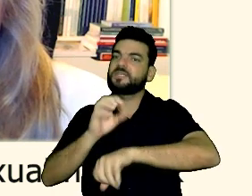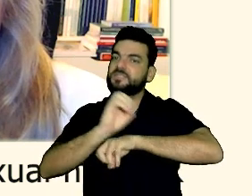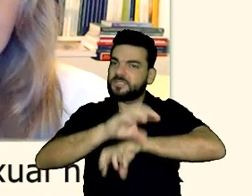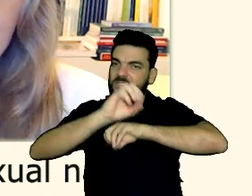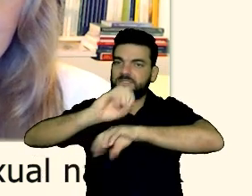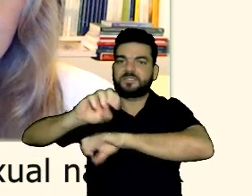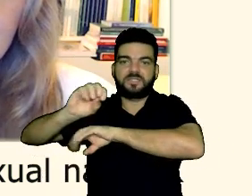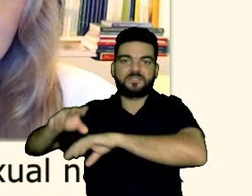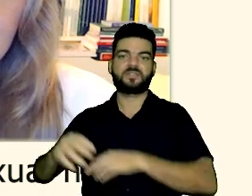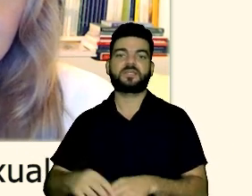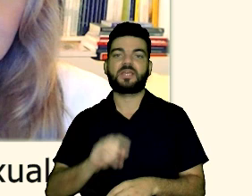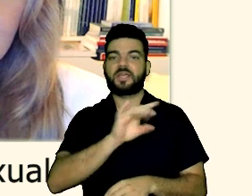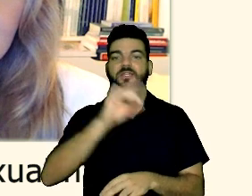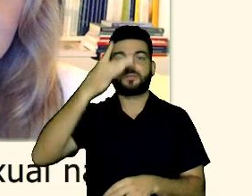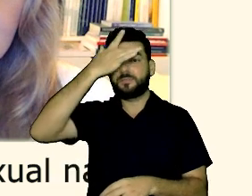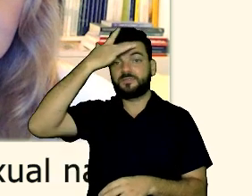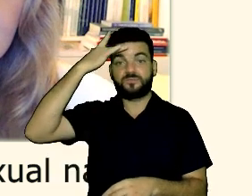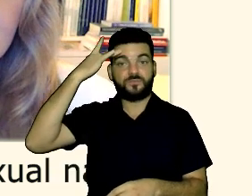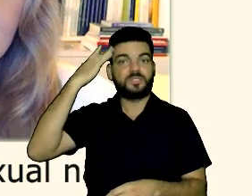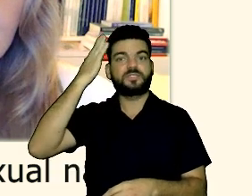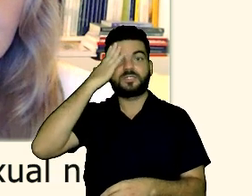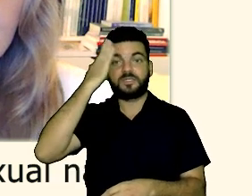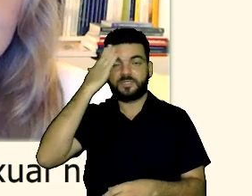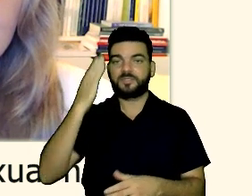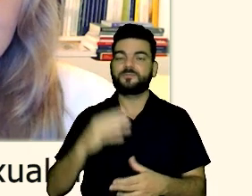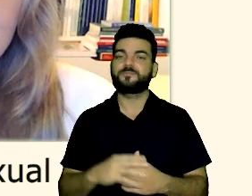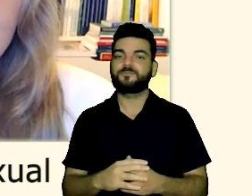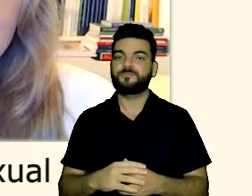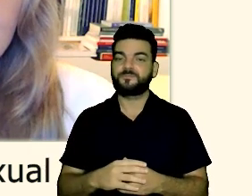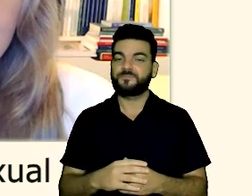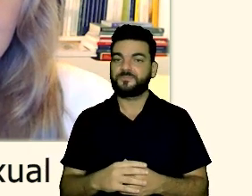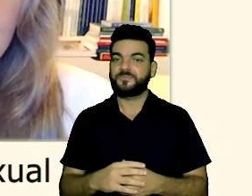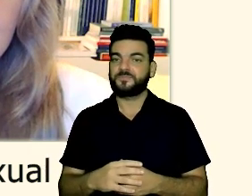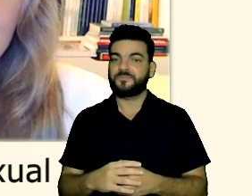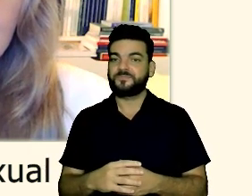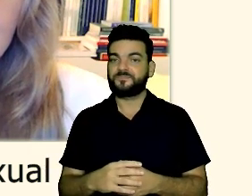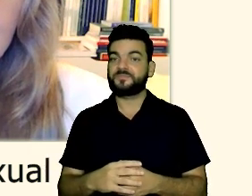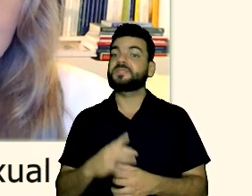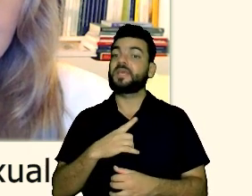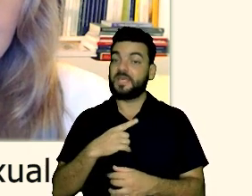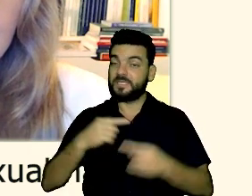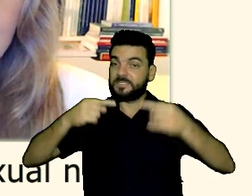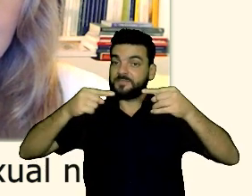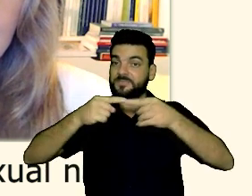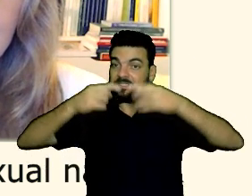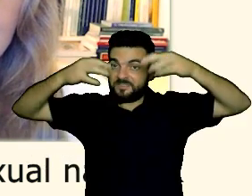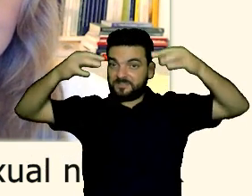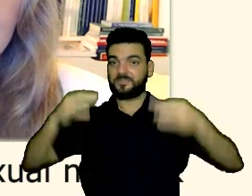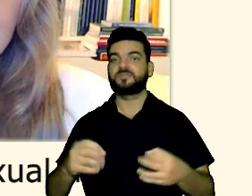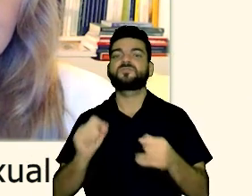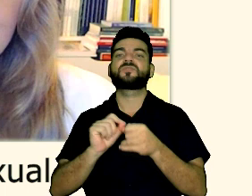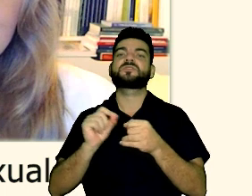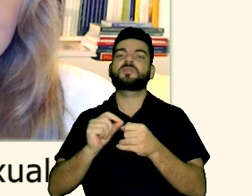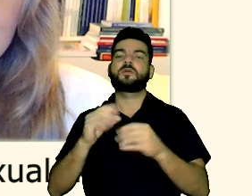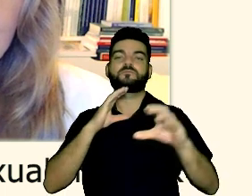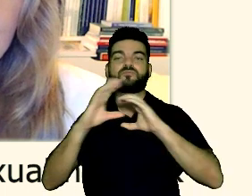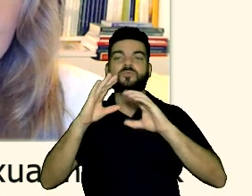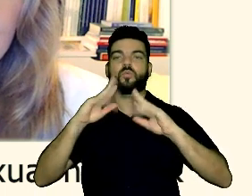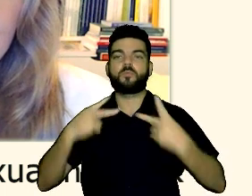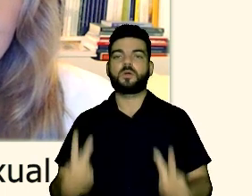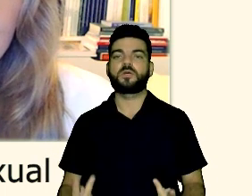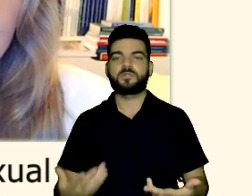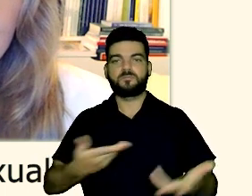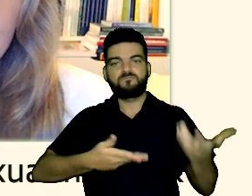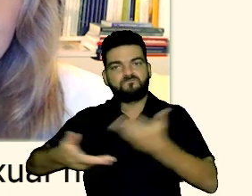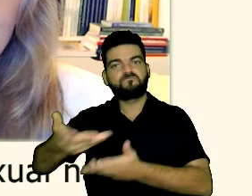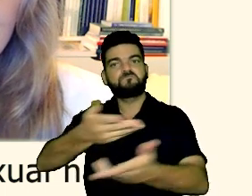entendam que há uma maneira adequada, harmônica e humana de se comunicar no ambiente de trabalho e que isso não